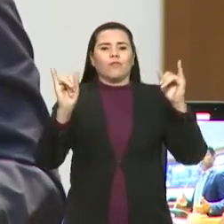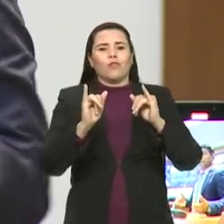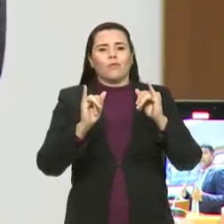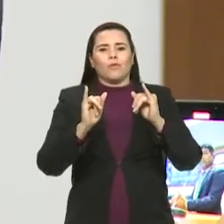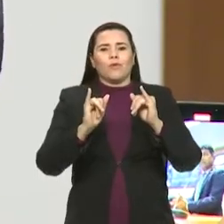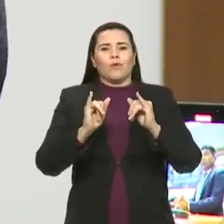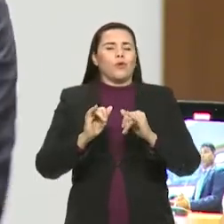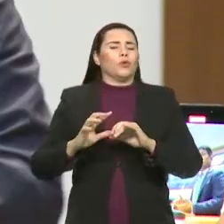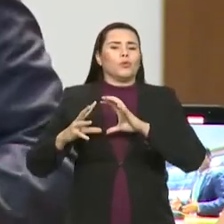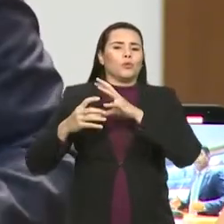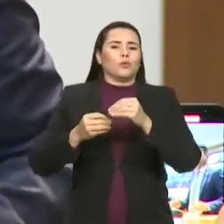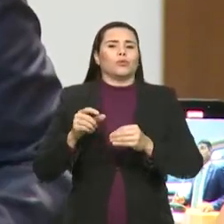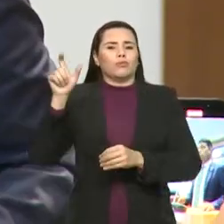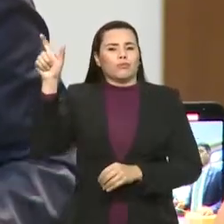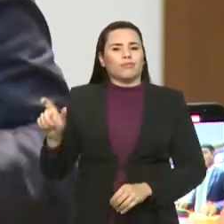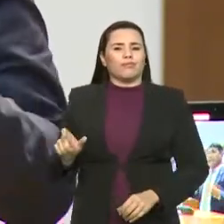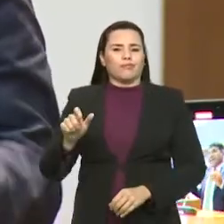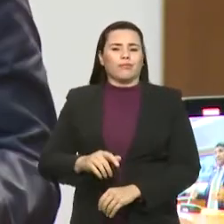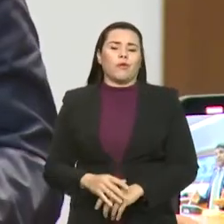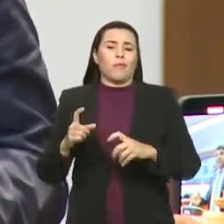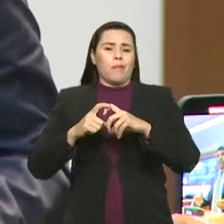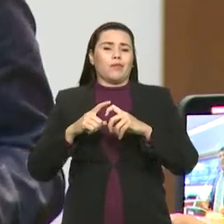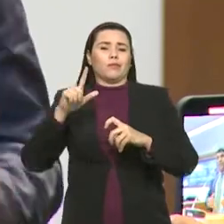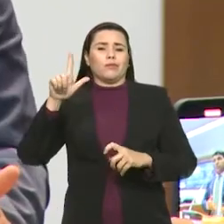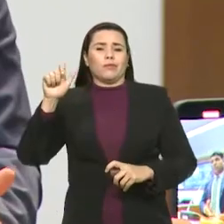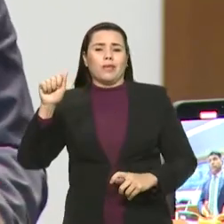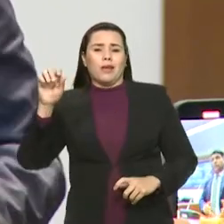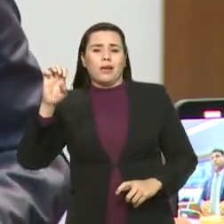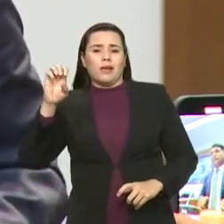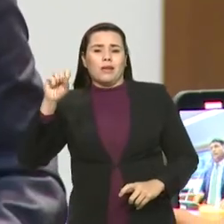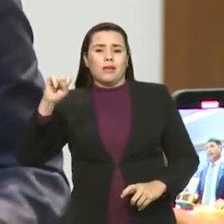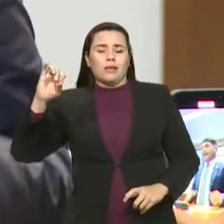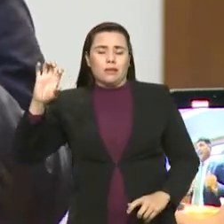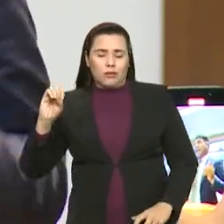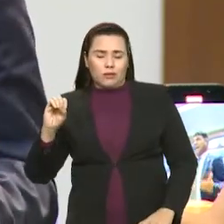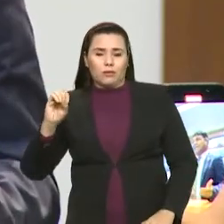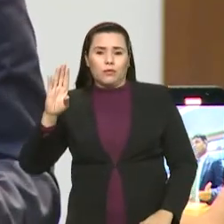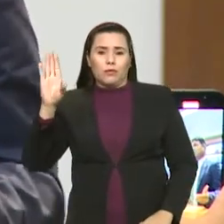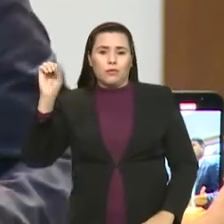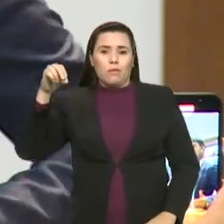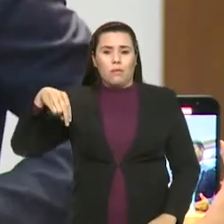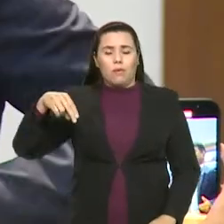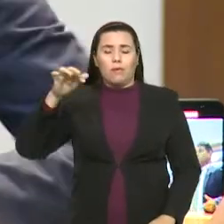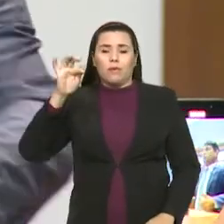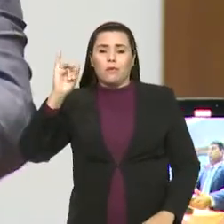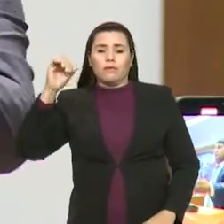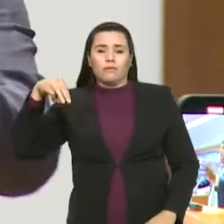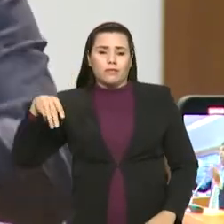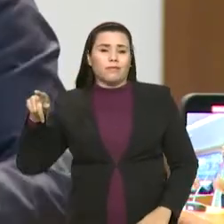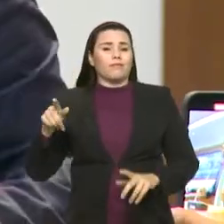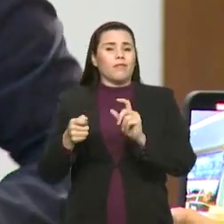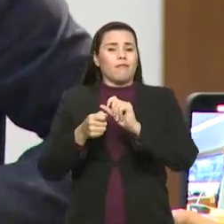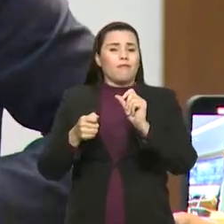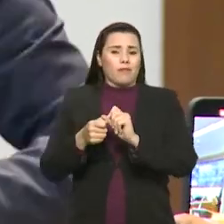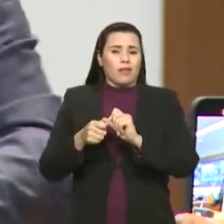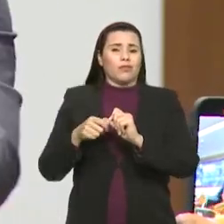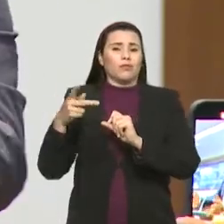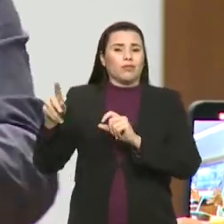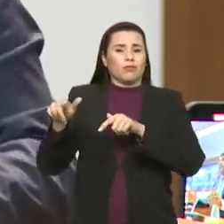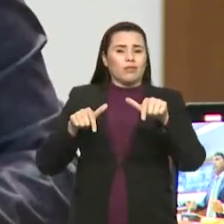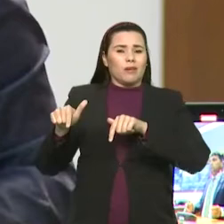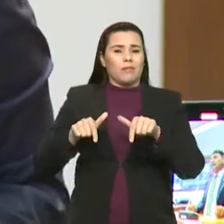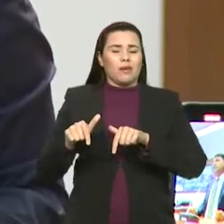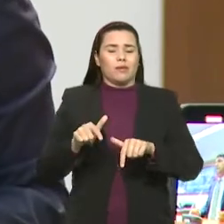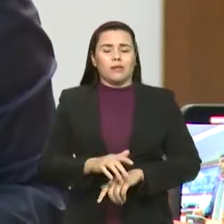sido em São Luís, na capital, assim tem sido na região metropolitana, assim tem sido no interior do estado,